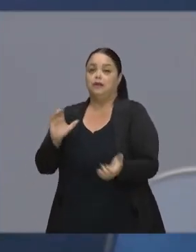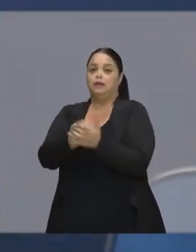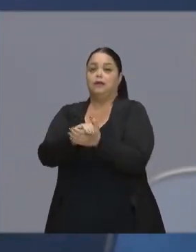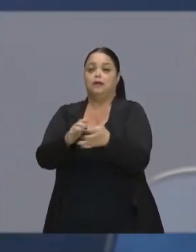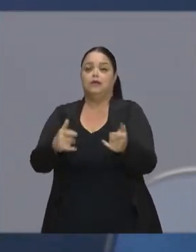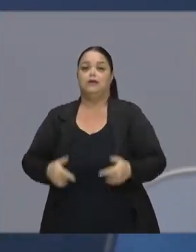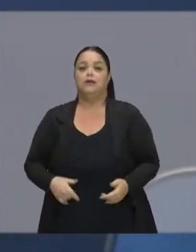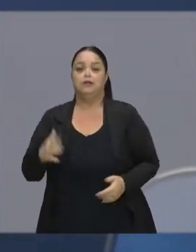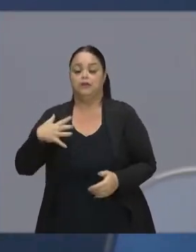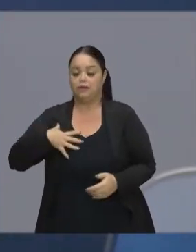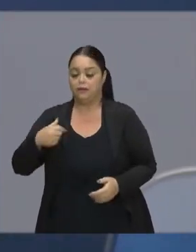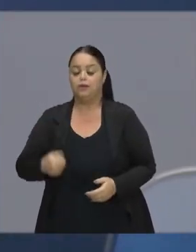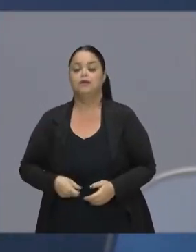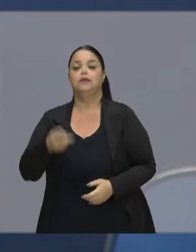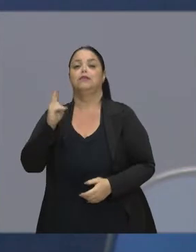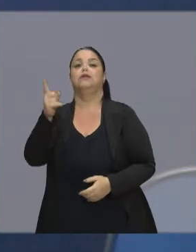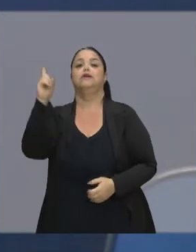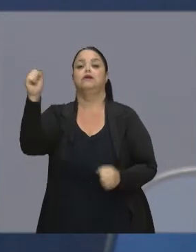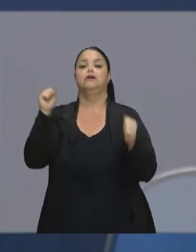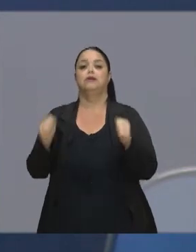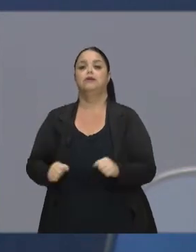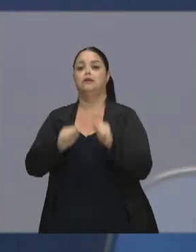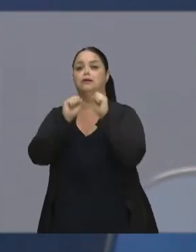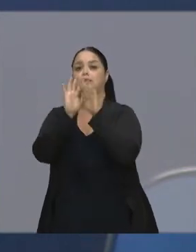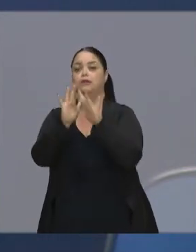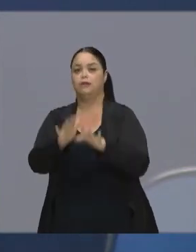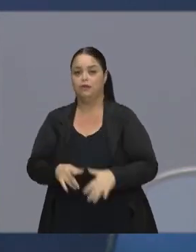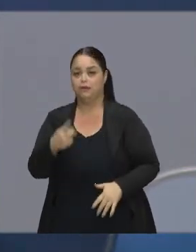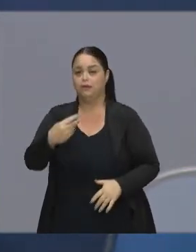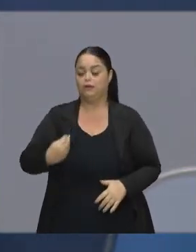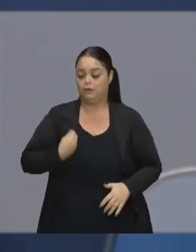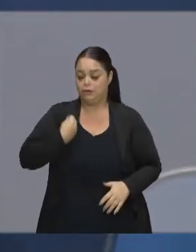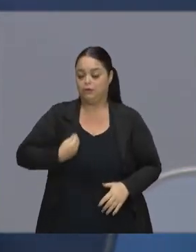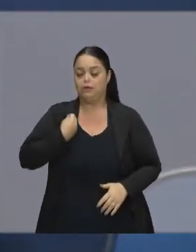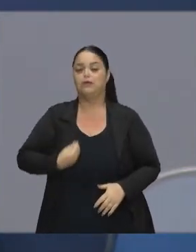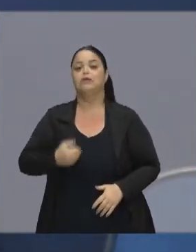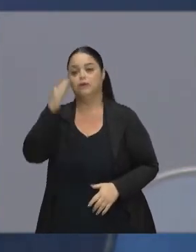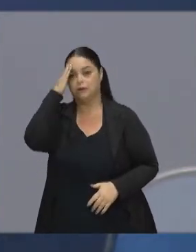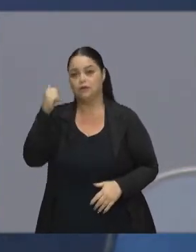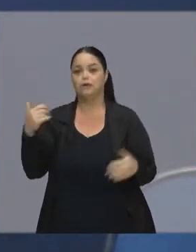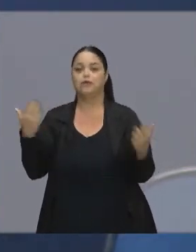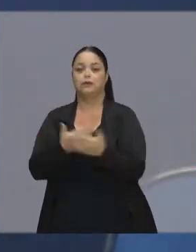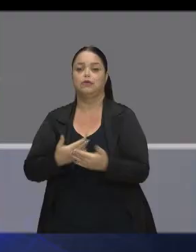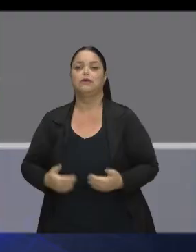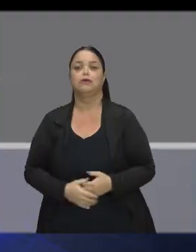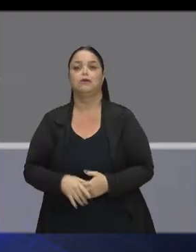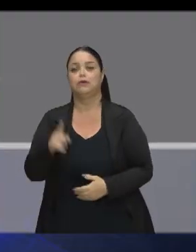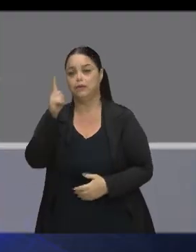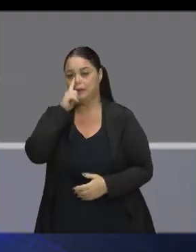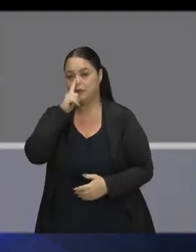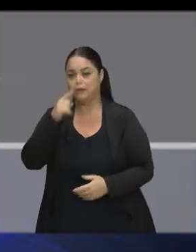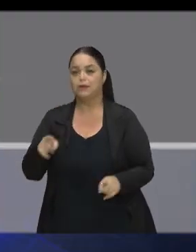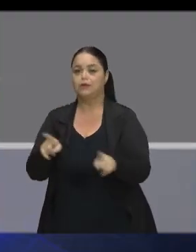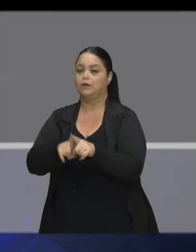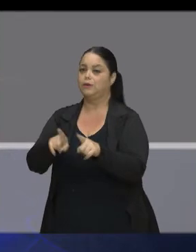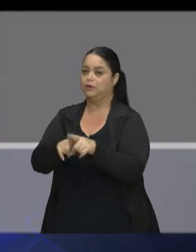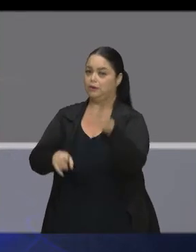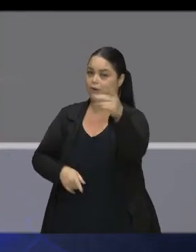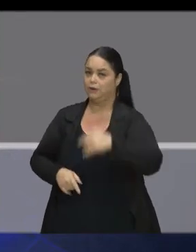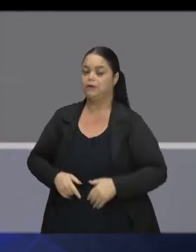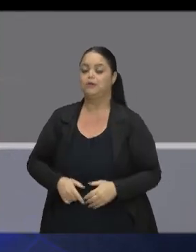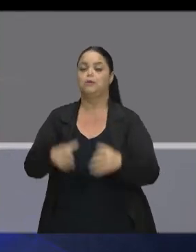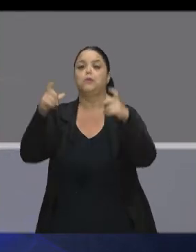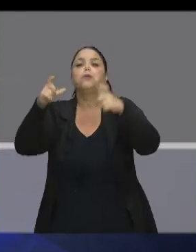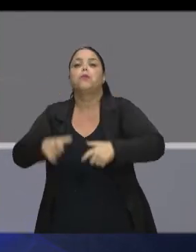que sempre Deus possa abençoar a sua vida, viu? E eu sei que hoje sua mãe também está onde quer que